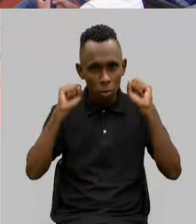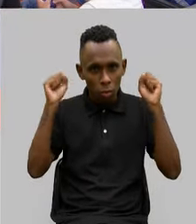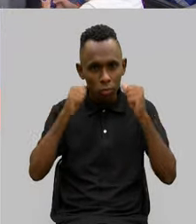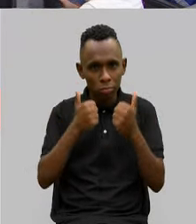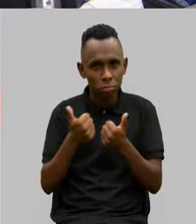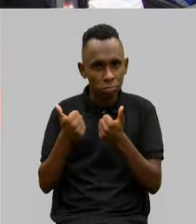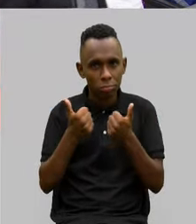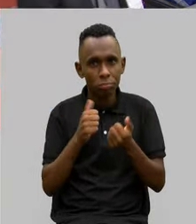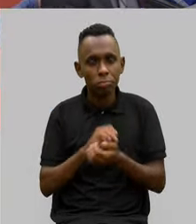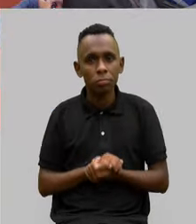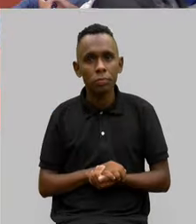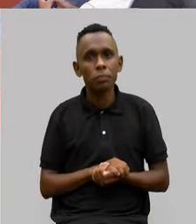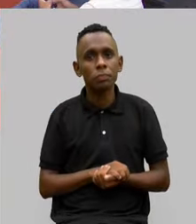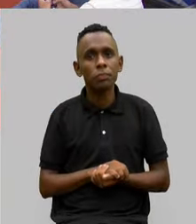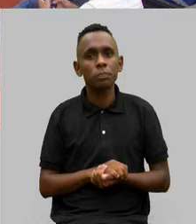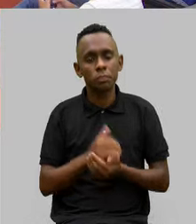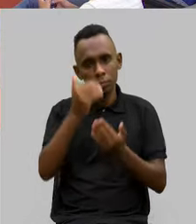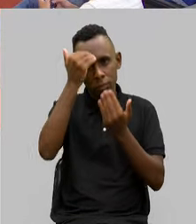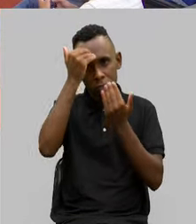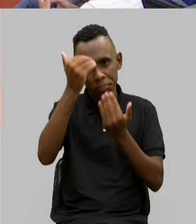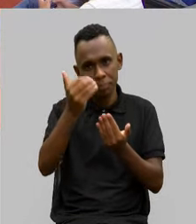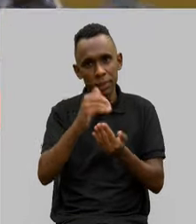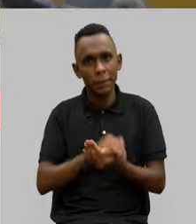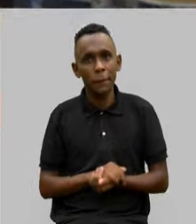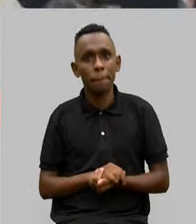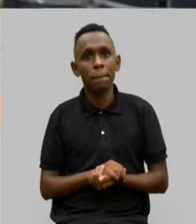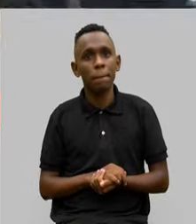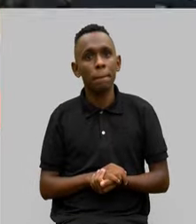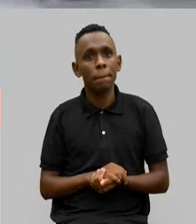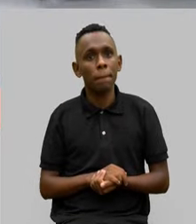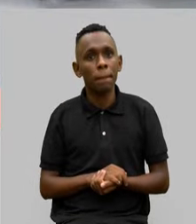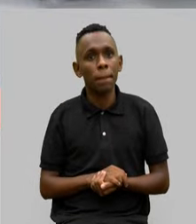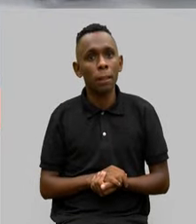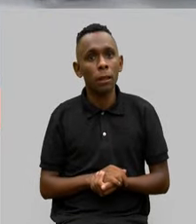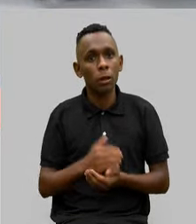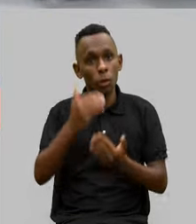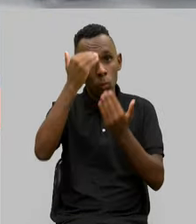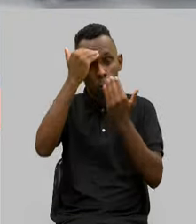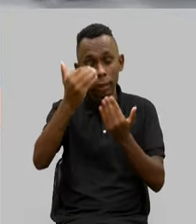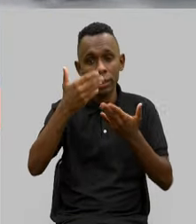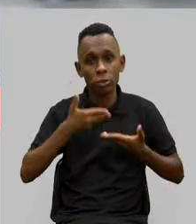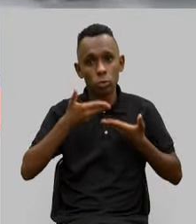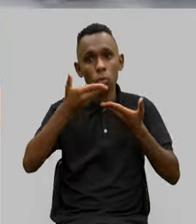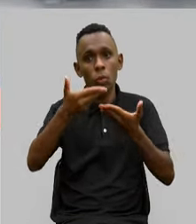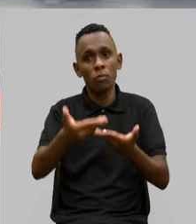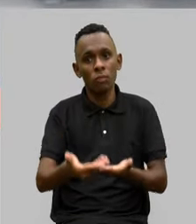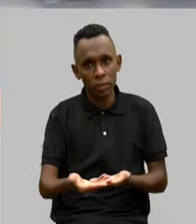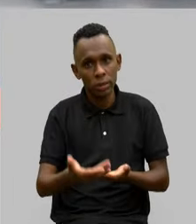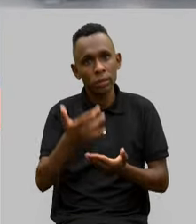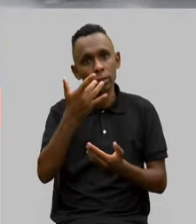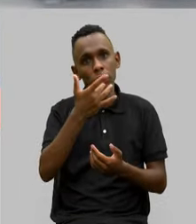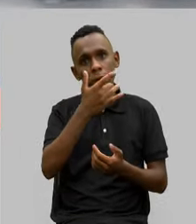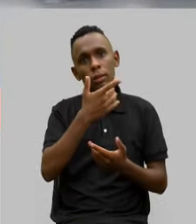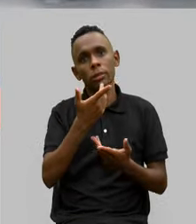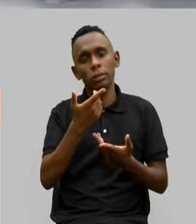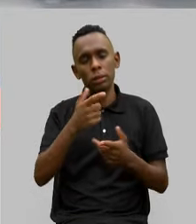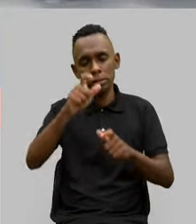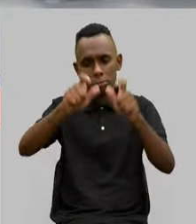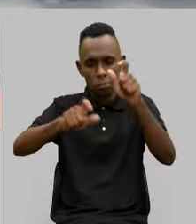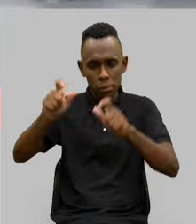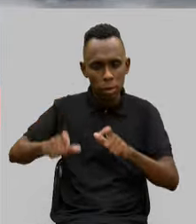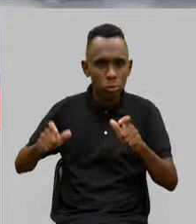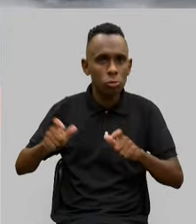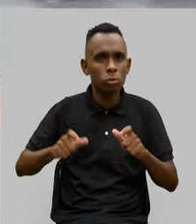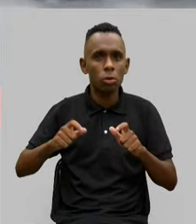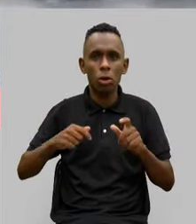ouvindo Ok obrigado obrigado então eu agradeço aí o convite né do pessoal aí aos parlamentares né você ser